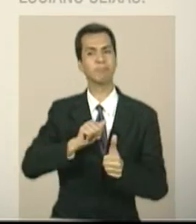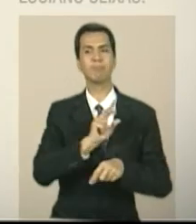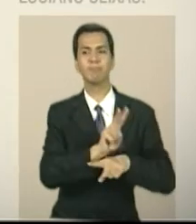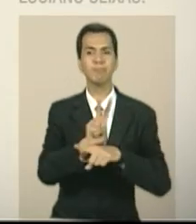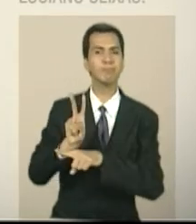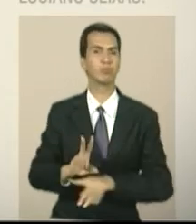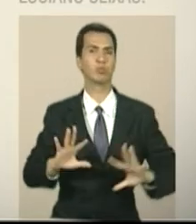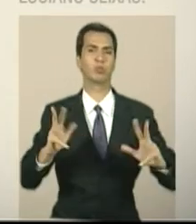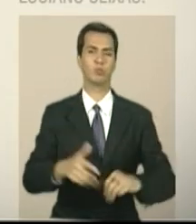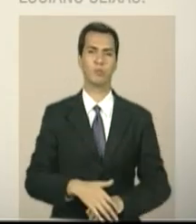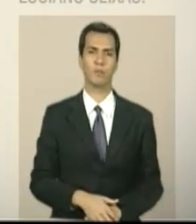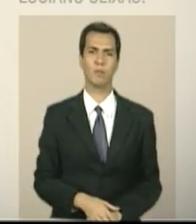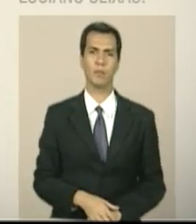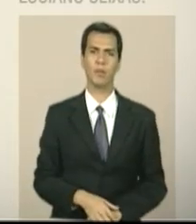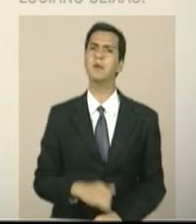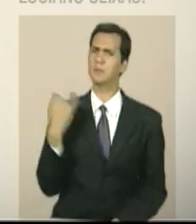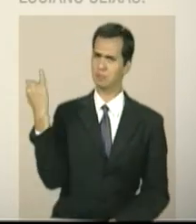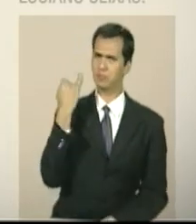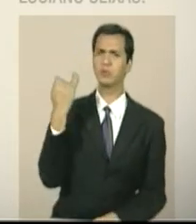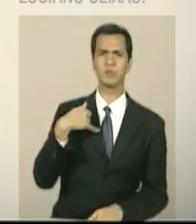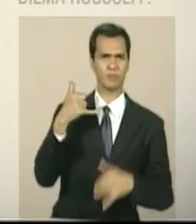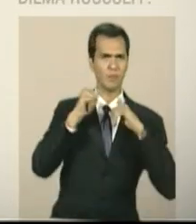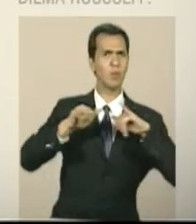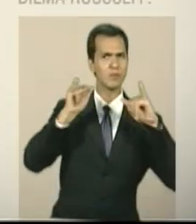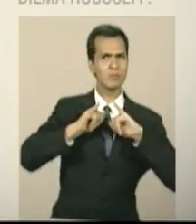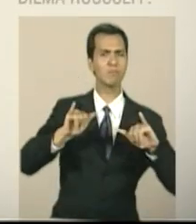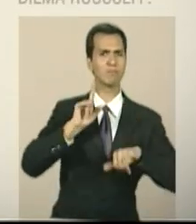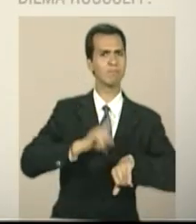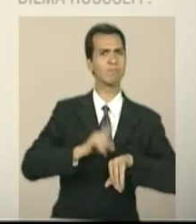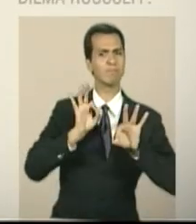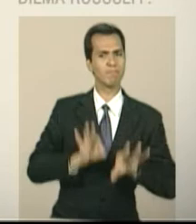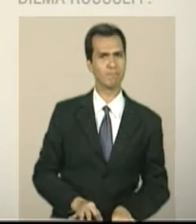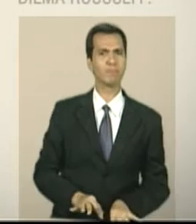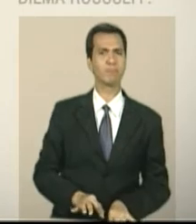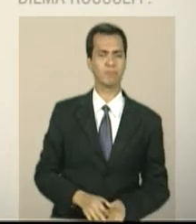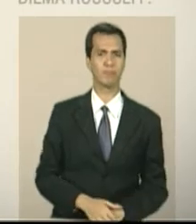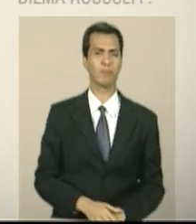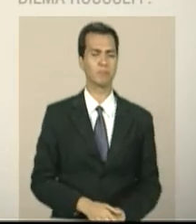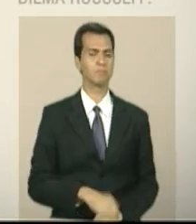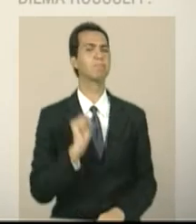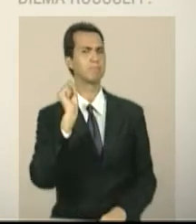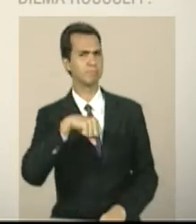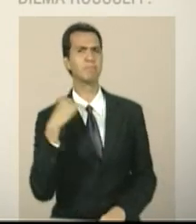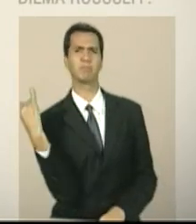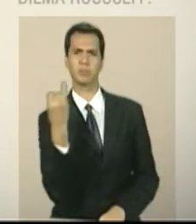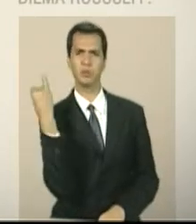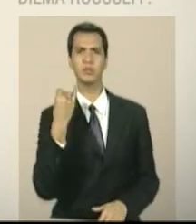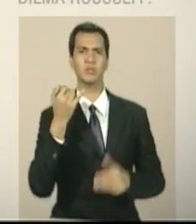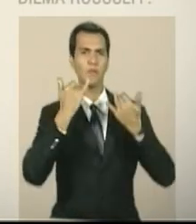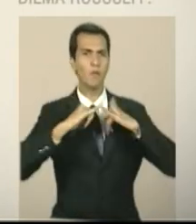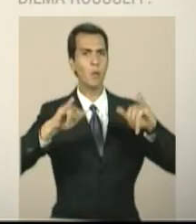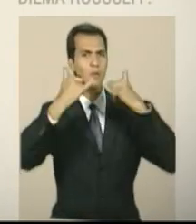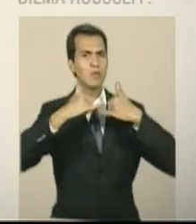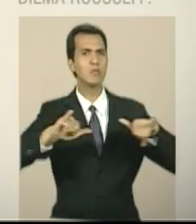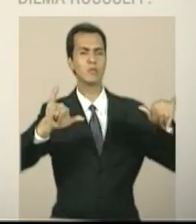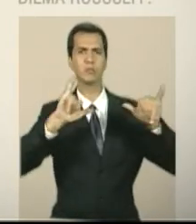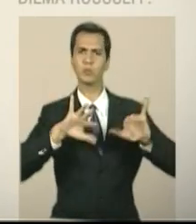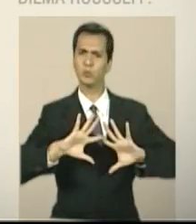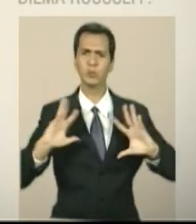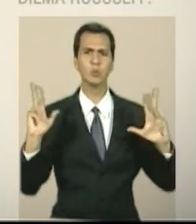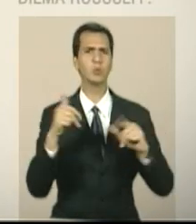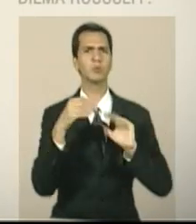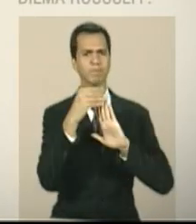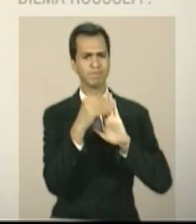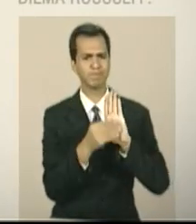ter essas informações no momento em que o atendimento está ocorrendo na mesmo é muito importante sim Luciano Se temos as informações